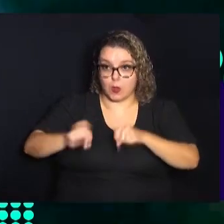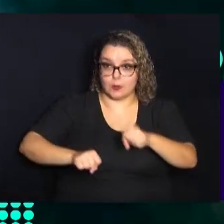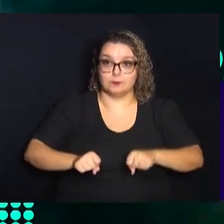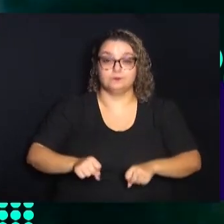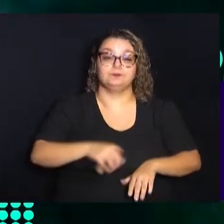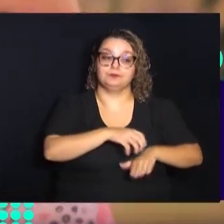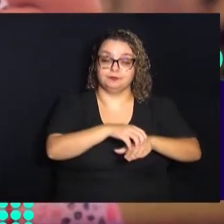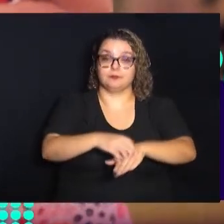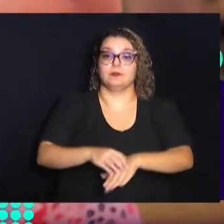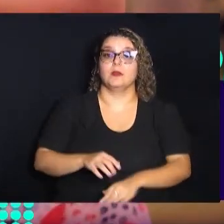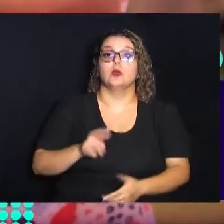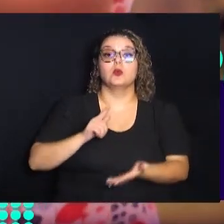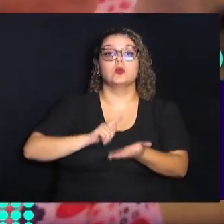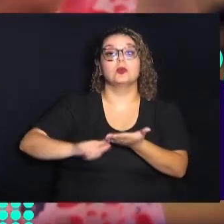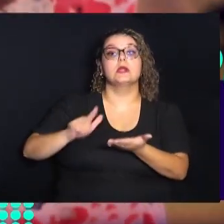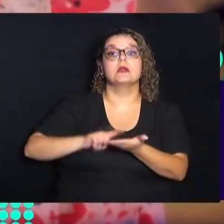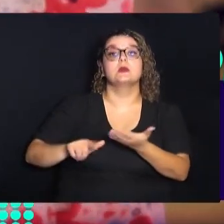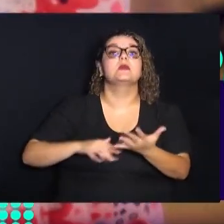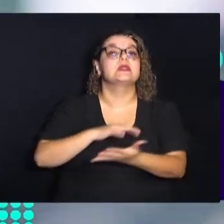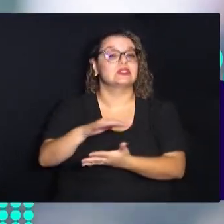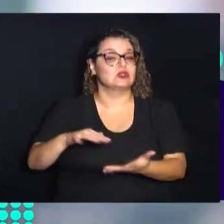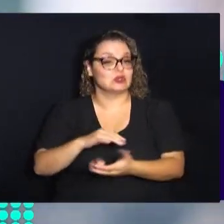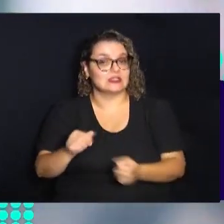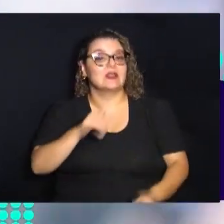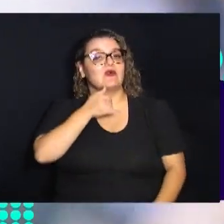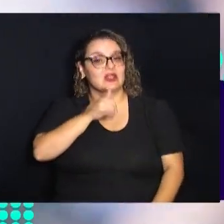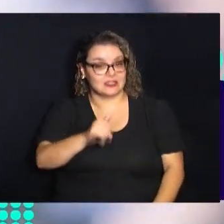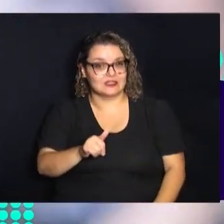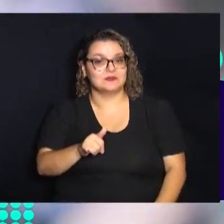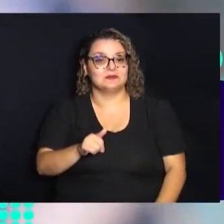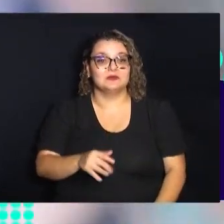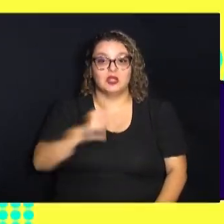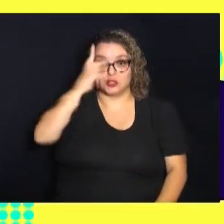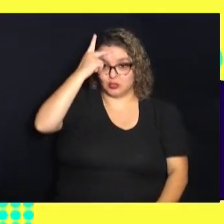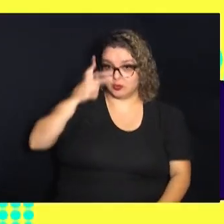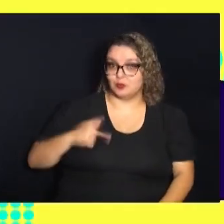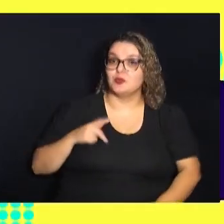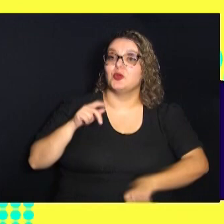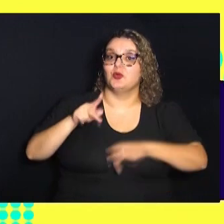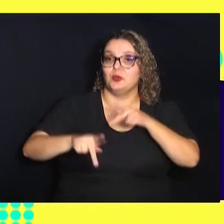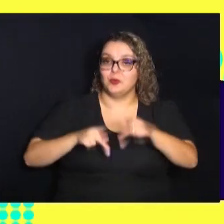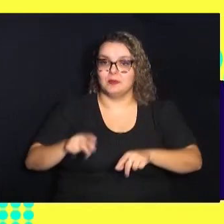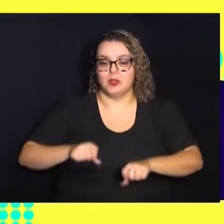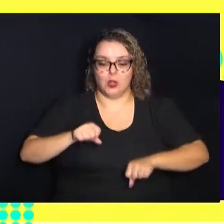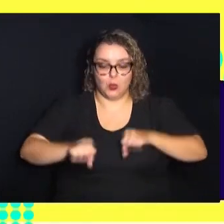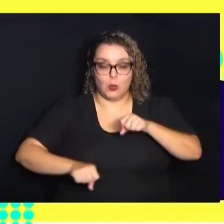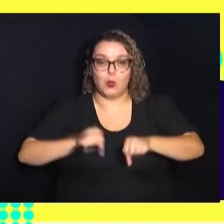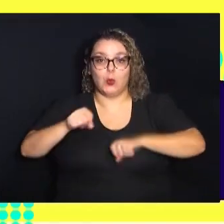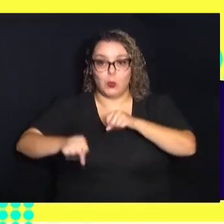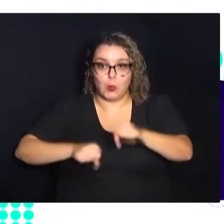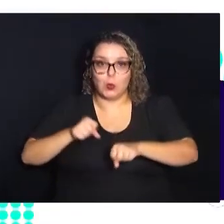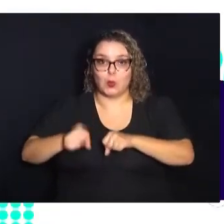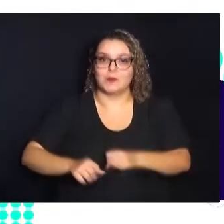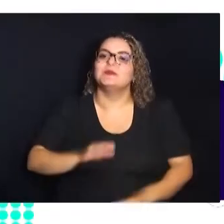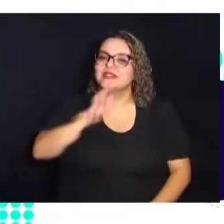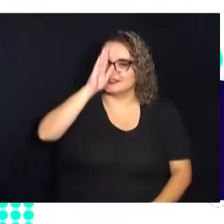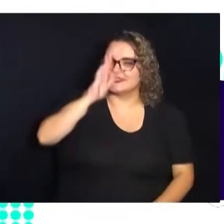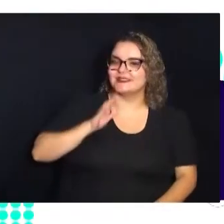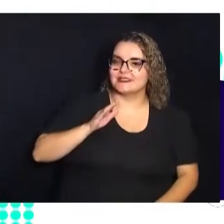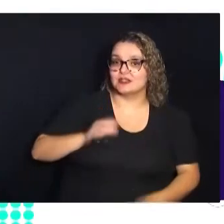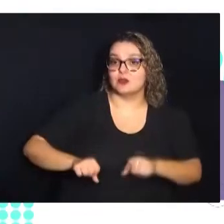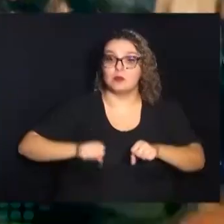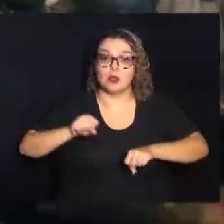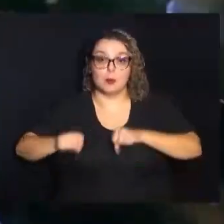que funciona apenas com energia limpa e sustentável, gerada pelo próprio público pedalando. A sessão